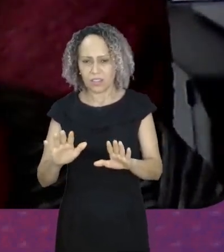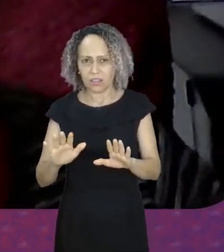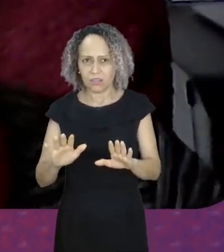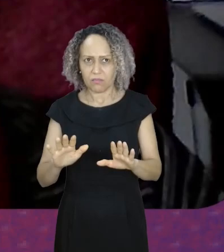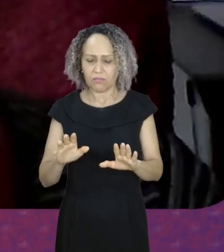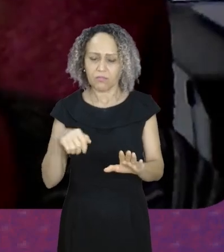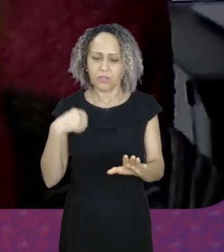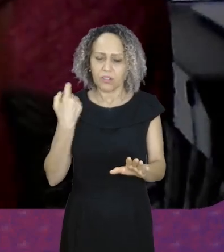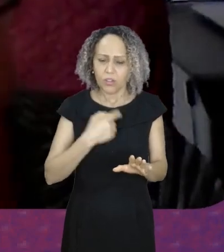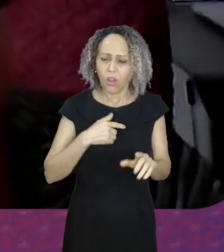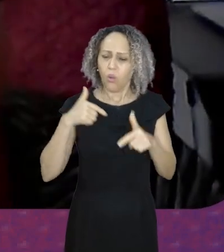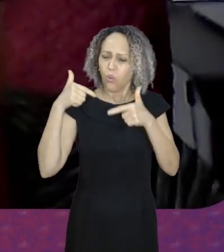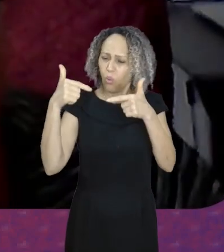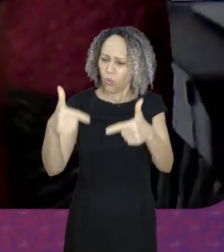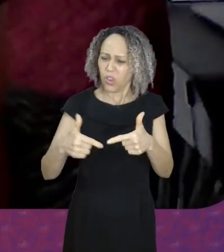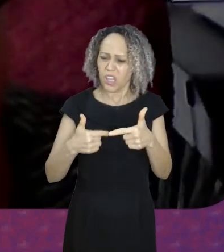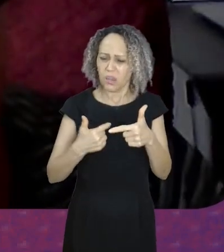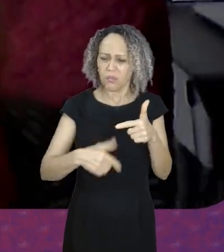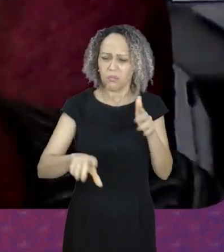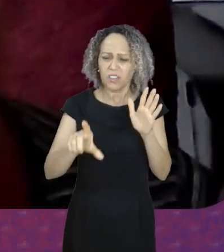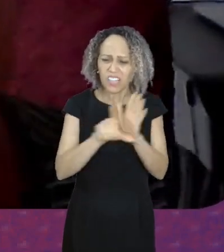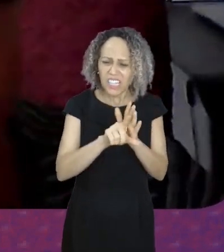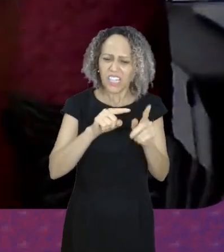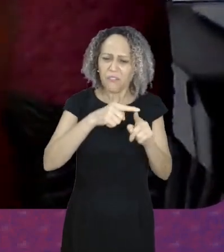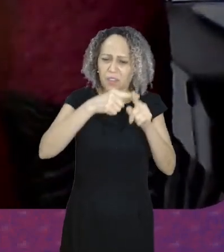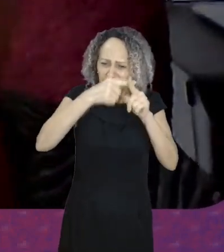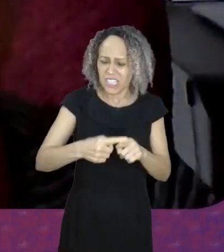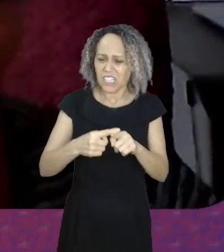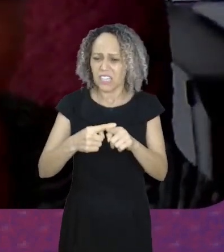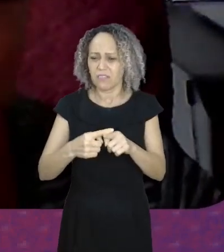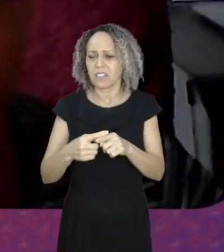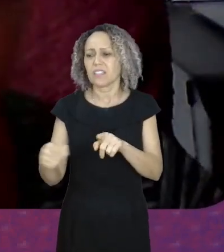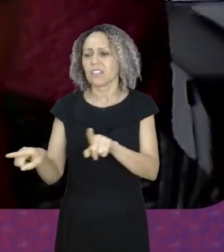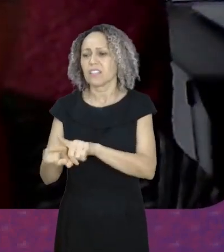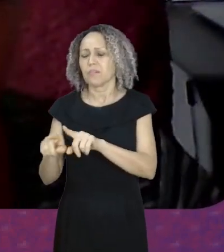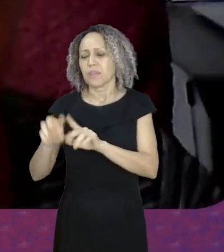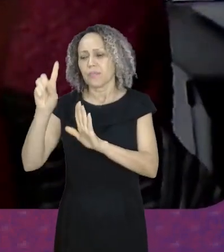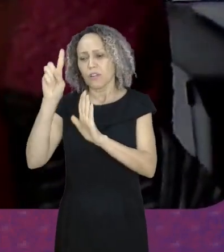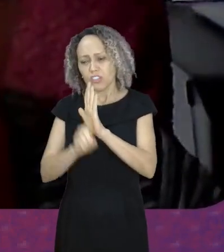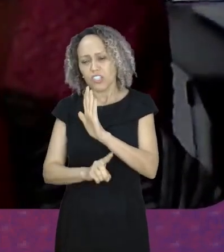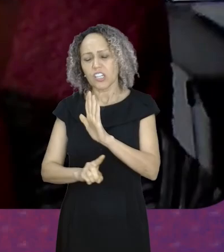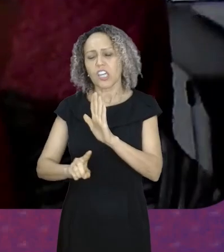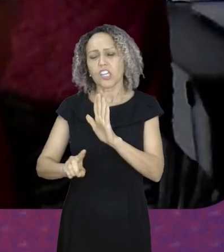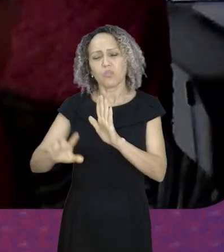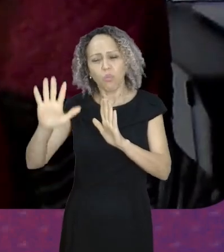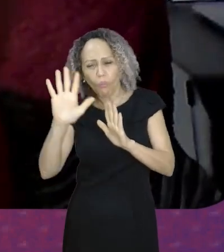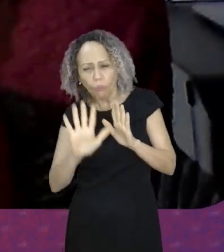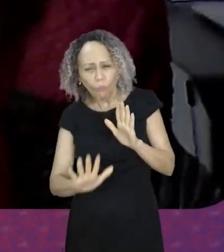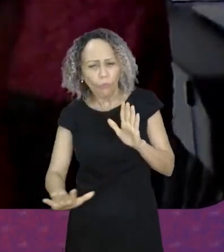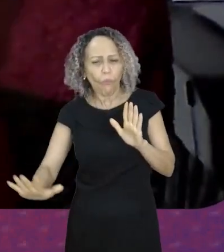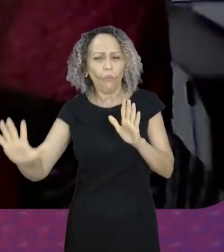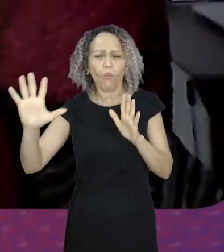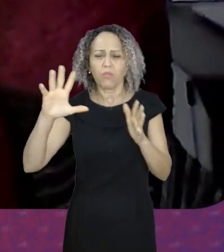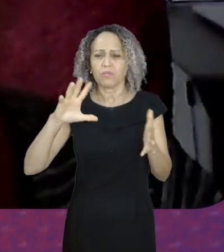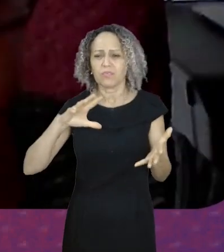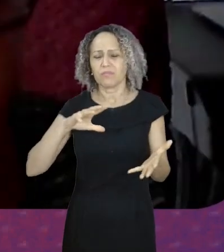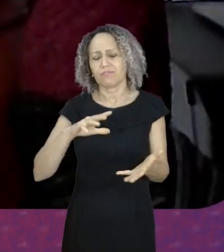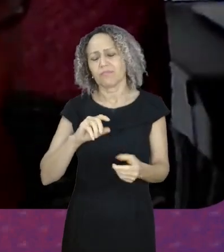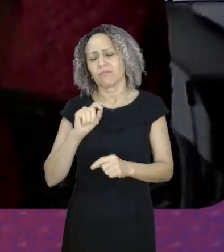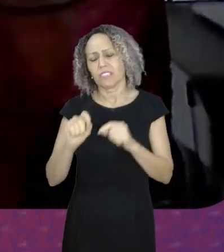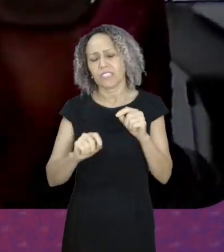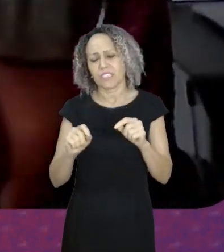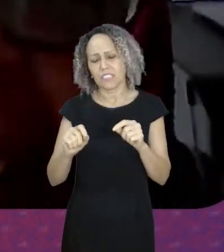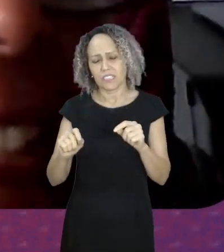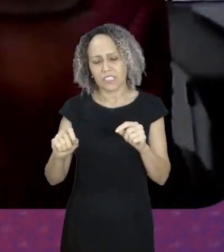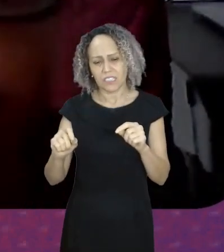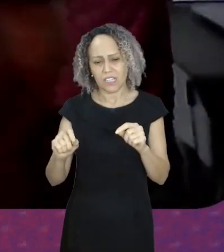lutarmos pela ação afirmativa e pelo direito universal à educação. É uma soma,